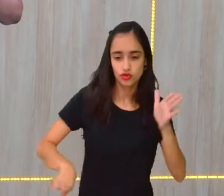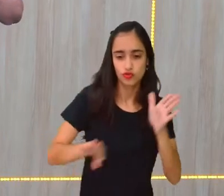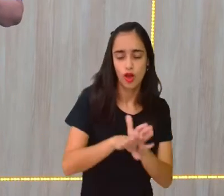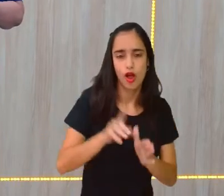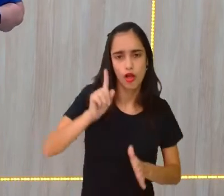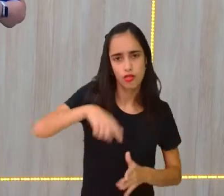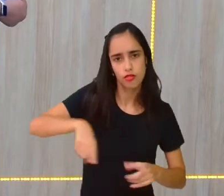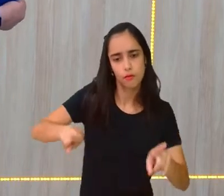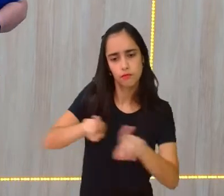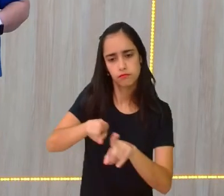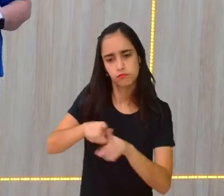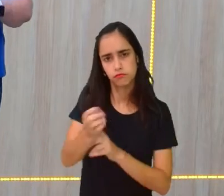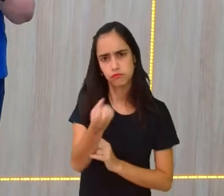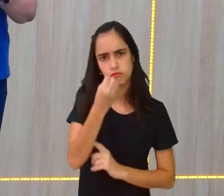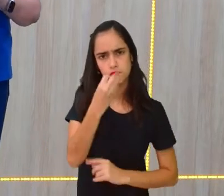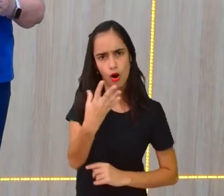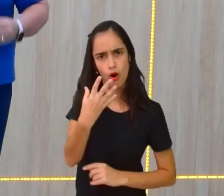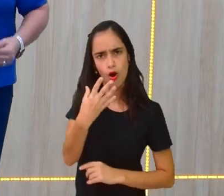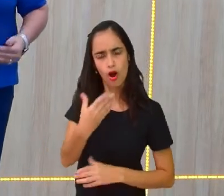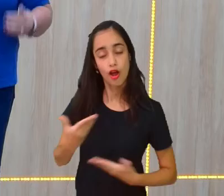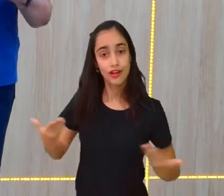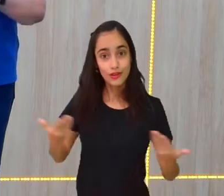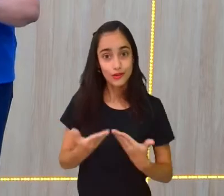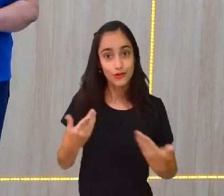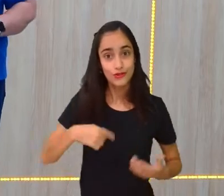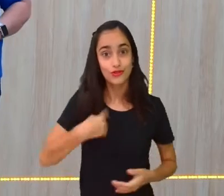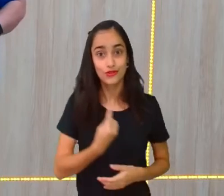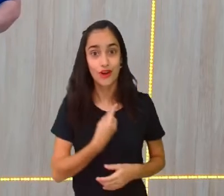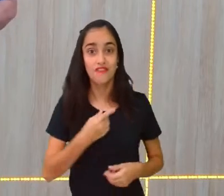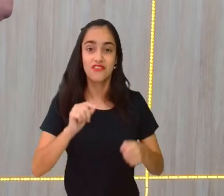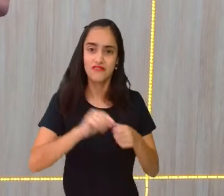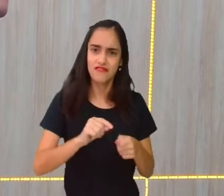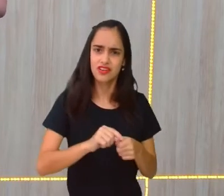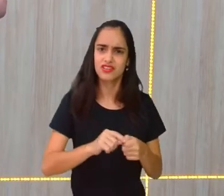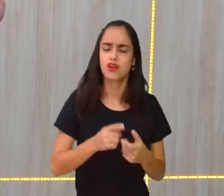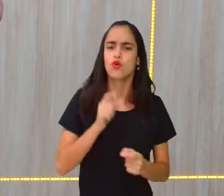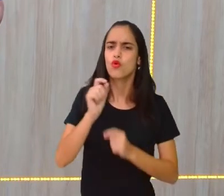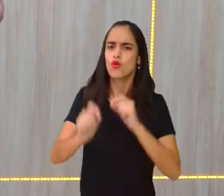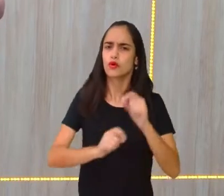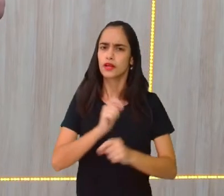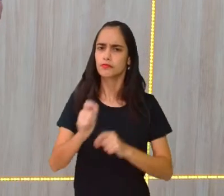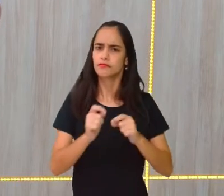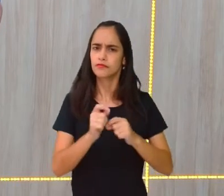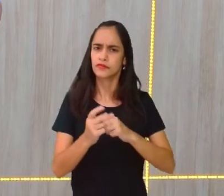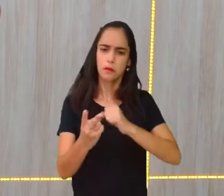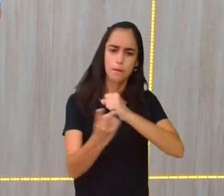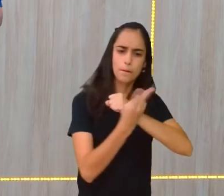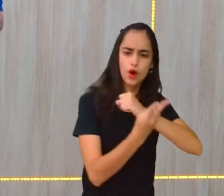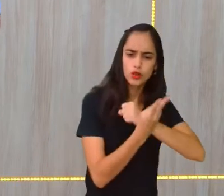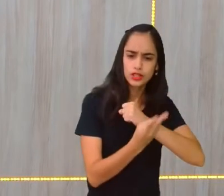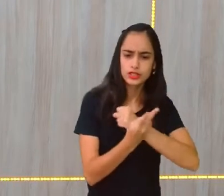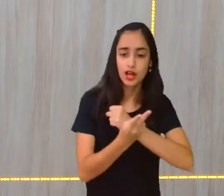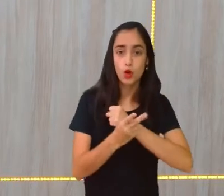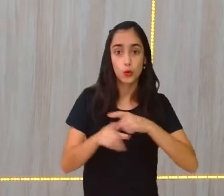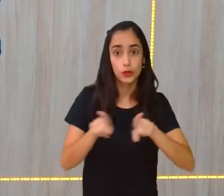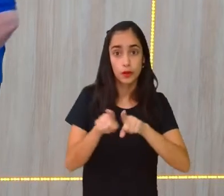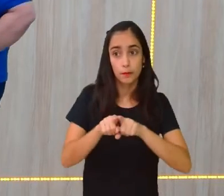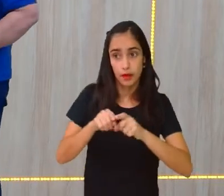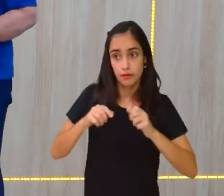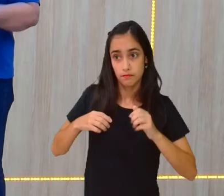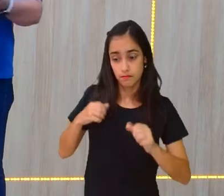hoje. A gente vai falar a respeito tanto da defesa como do ataque em relação aí ao nosso corpo.